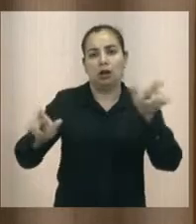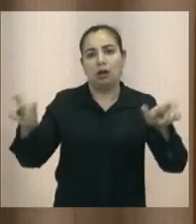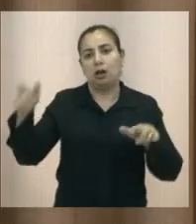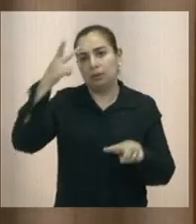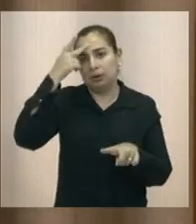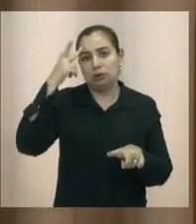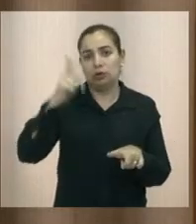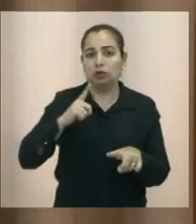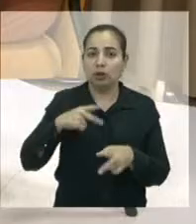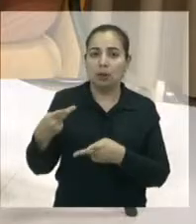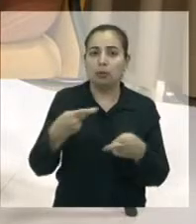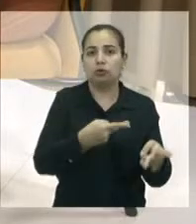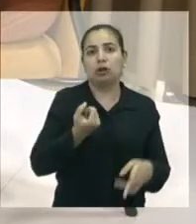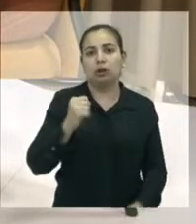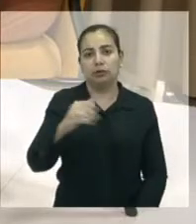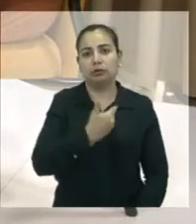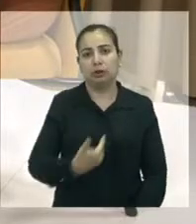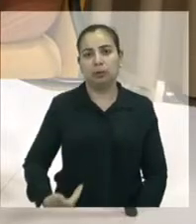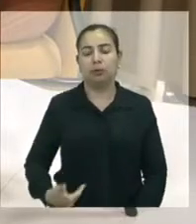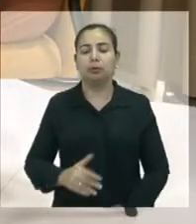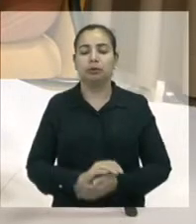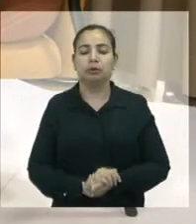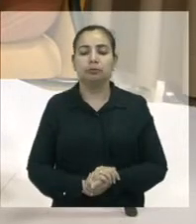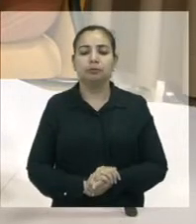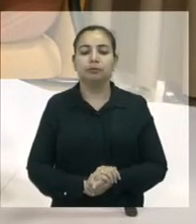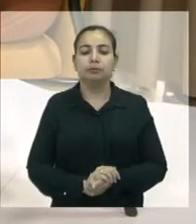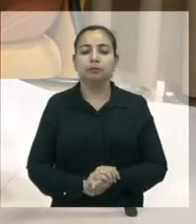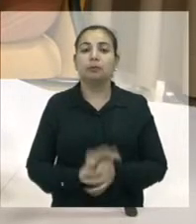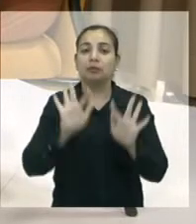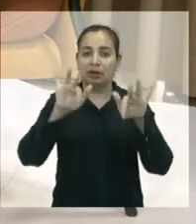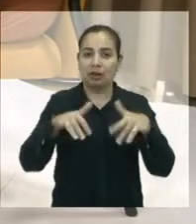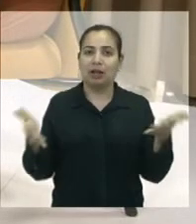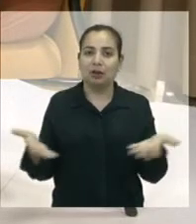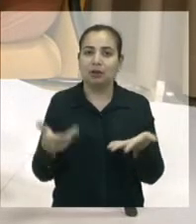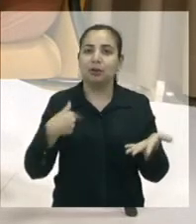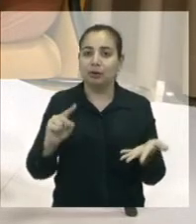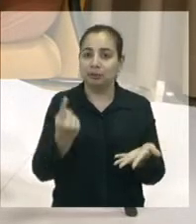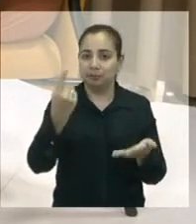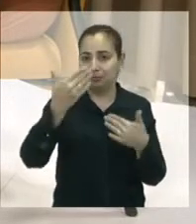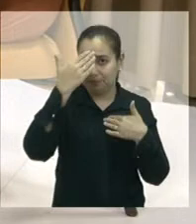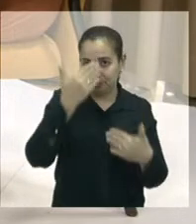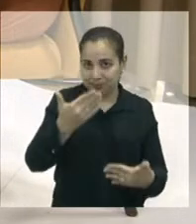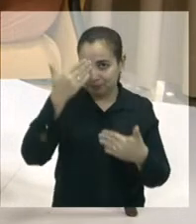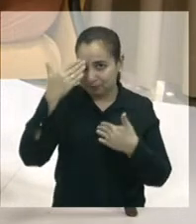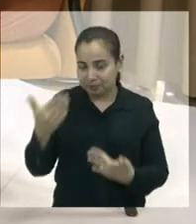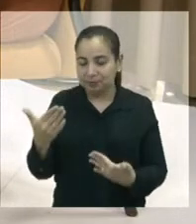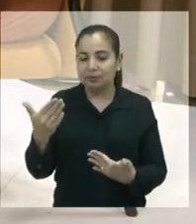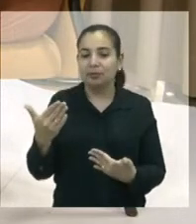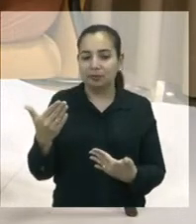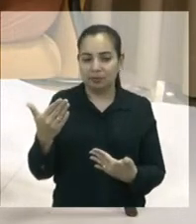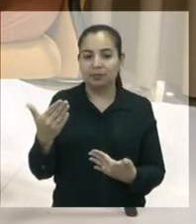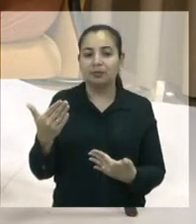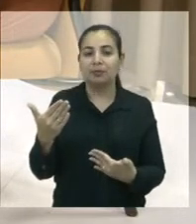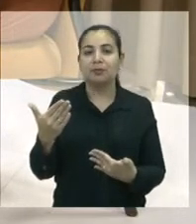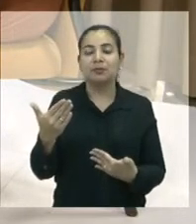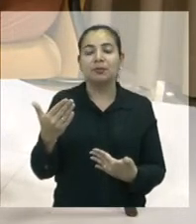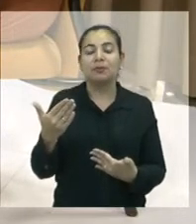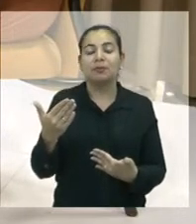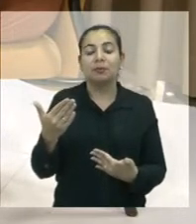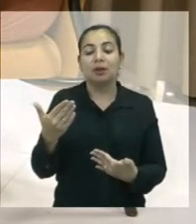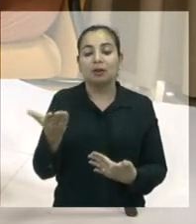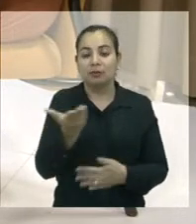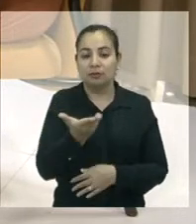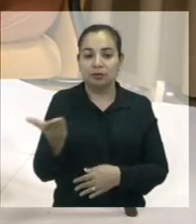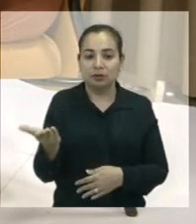a população. Que bom. A gente chega ao final do nosso programa. Eu quero primeiramente agradecer a participação em nome de todos da nossa equipe da TV Fortaleza,